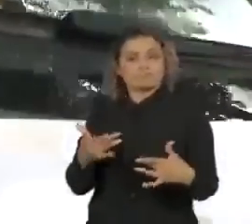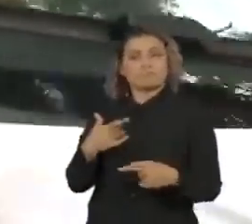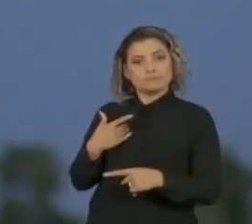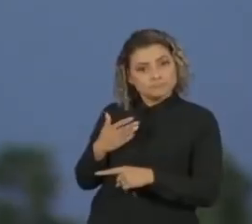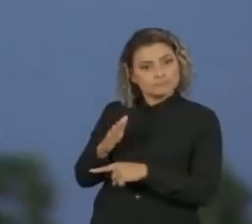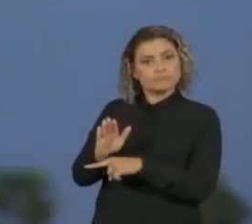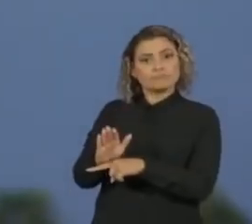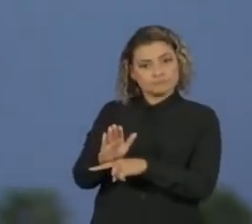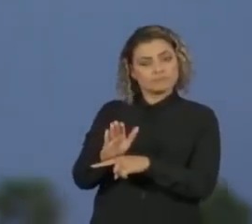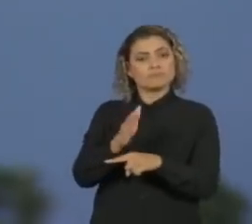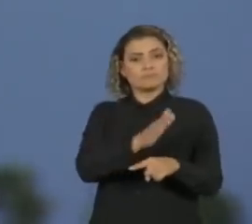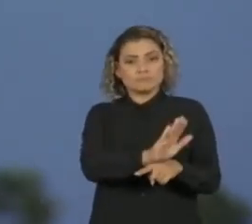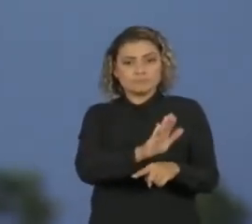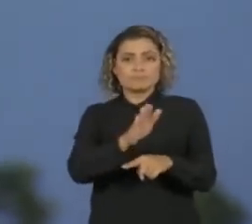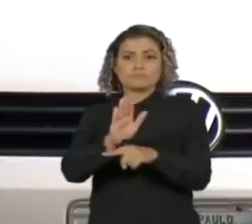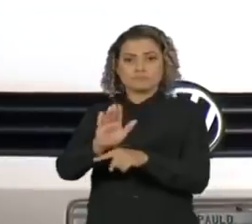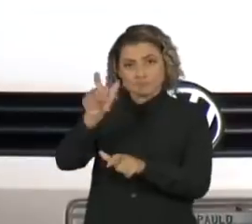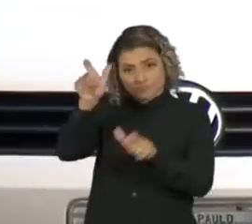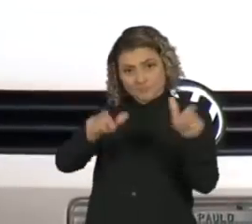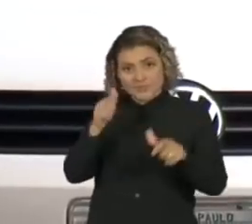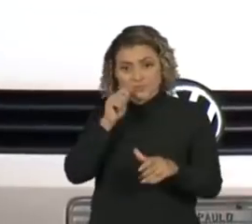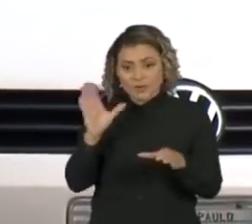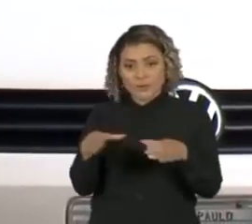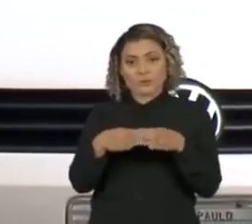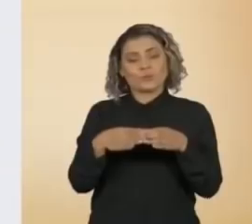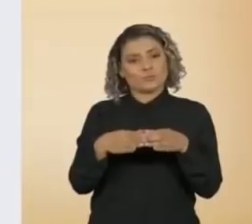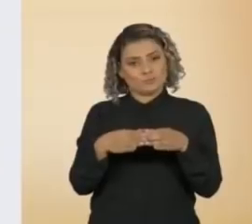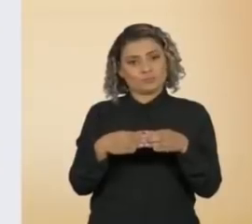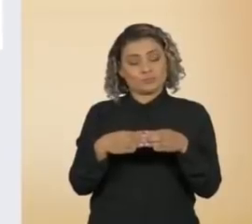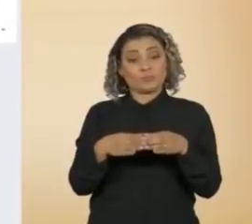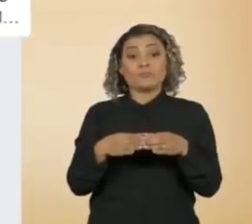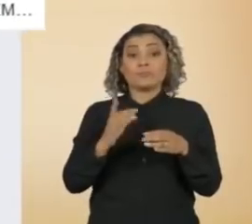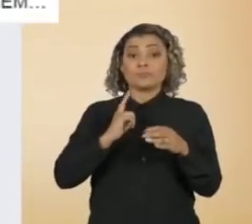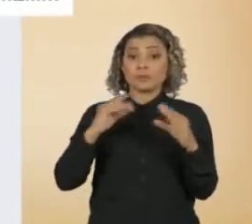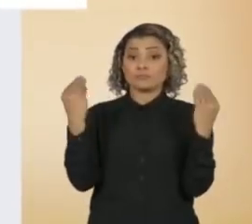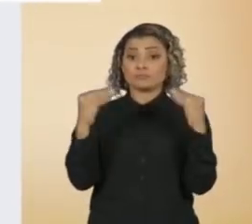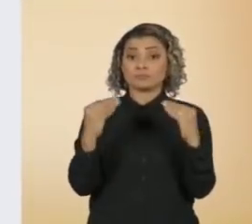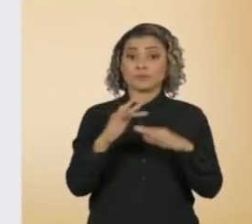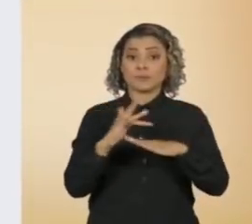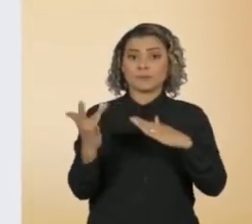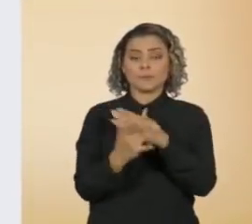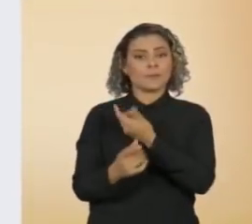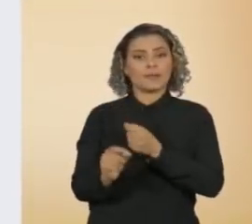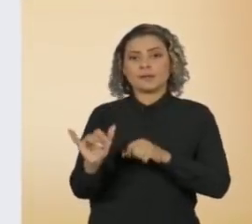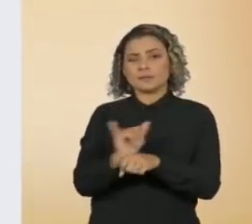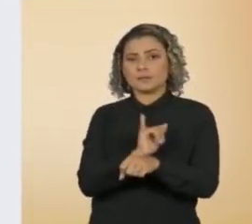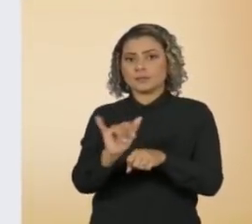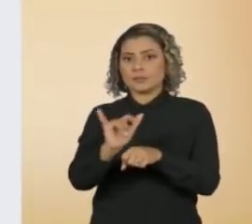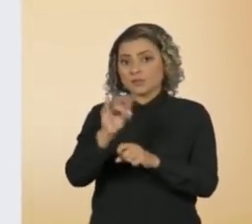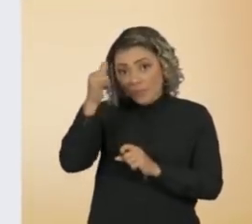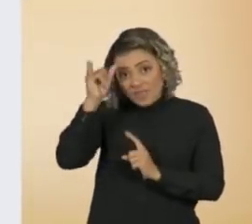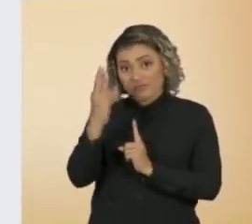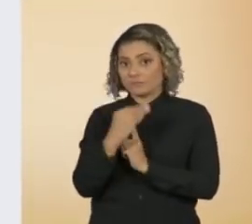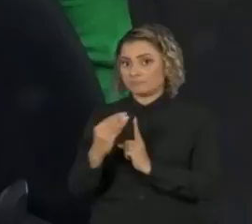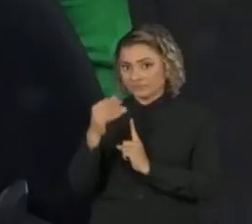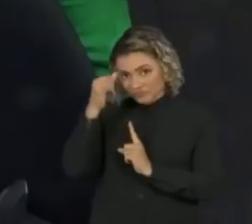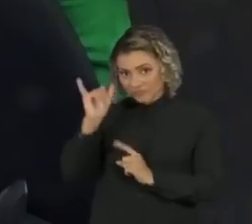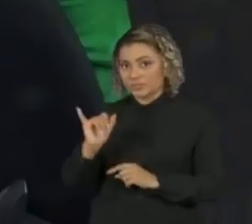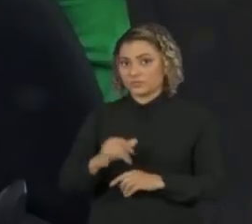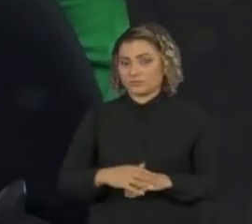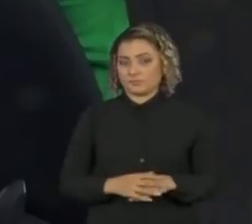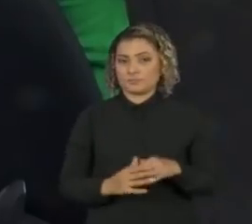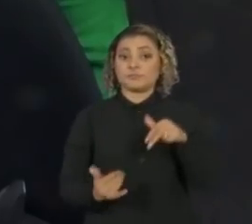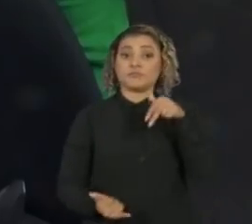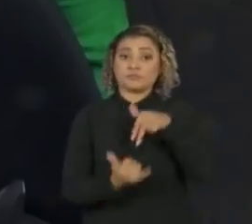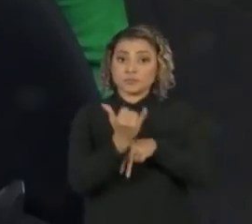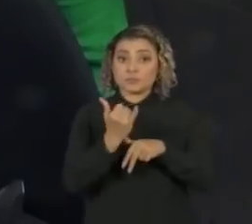solidariedade e a ajuda mútua entre mulheres fala mais alto. Nas telas, a estratégia para não ser mais uma vítima. Ao pedir